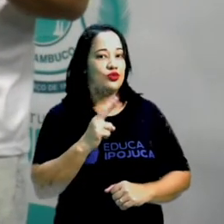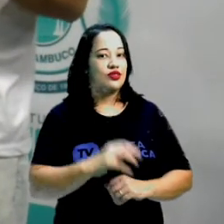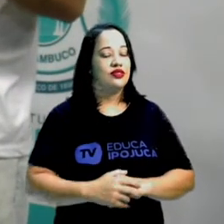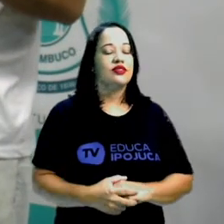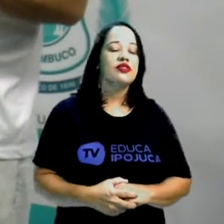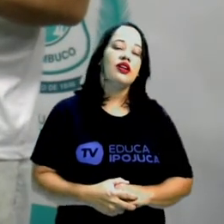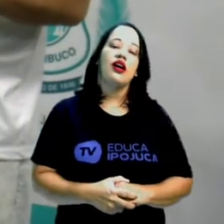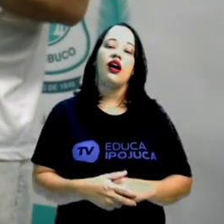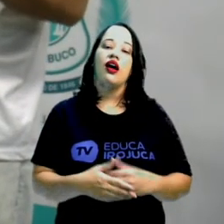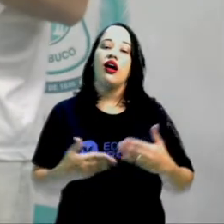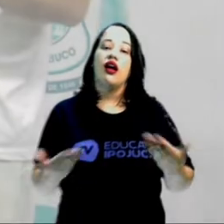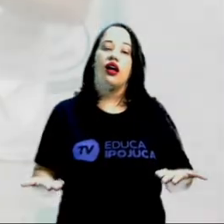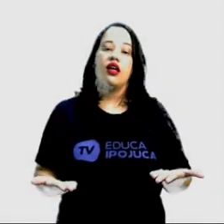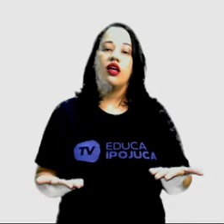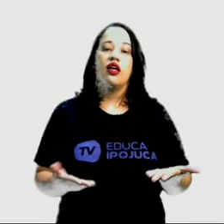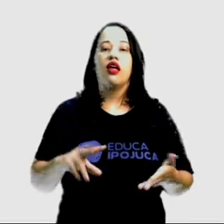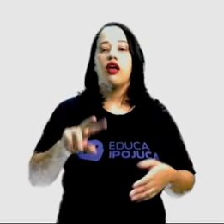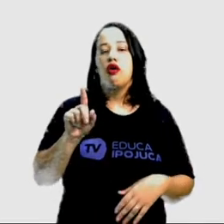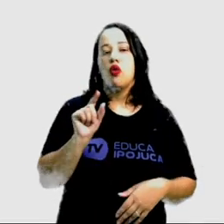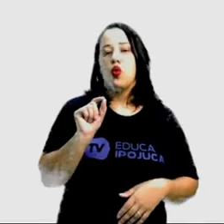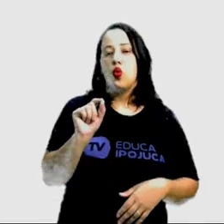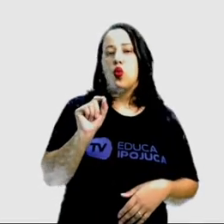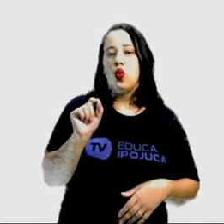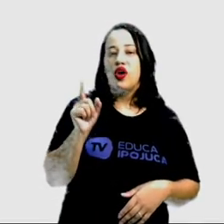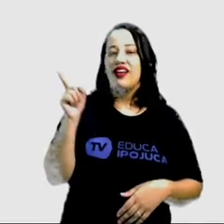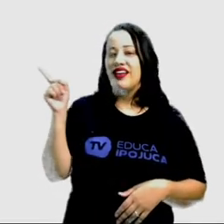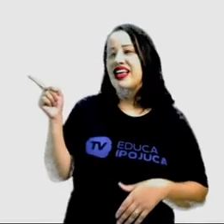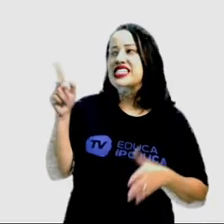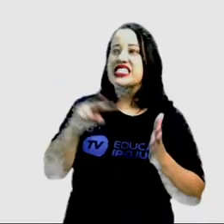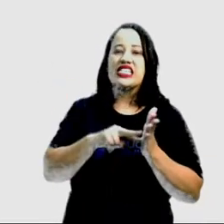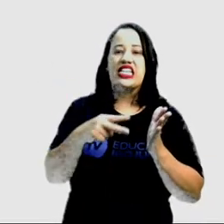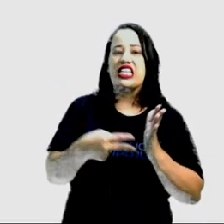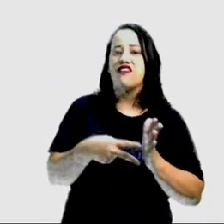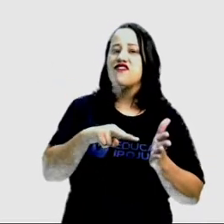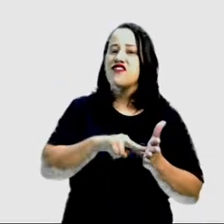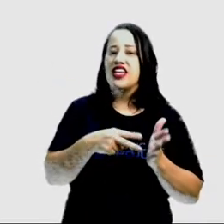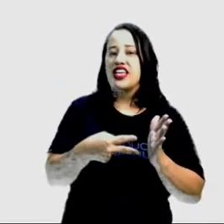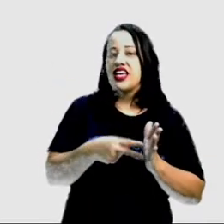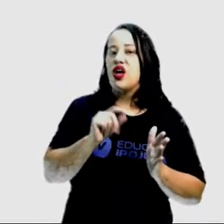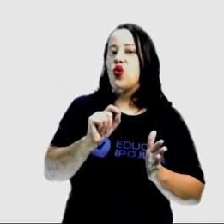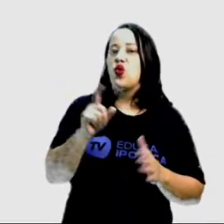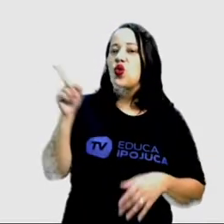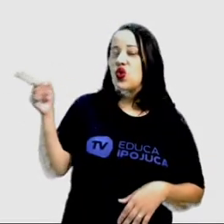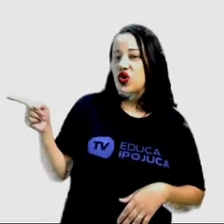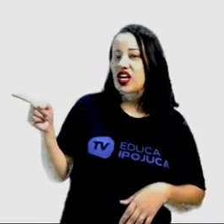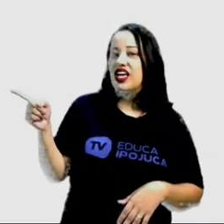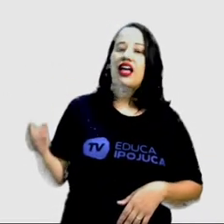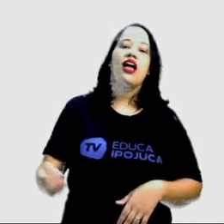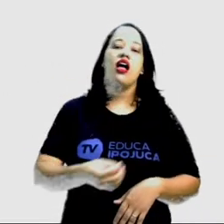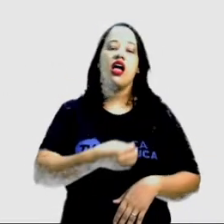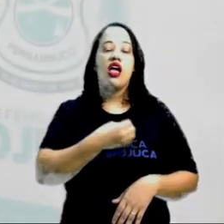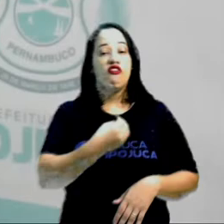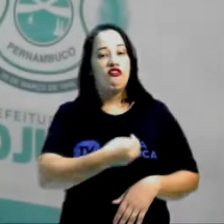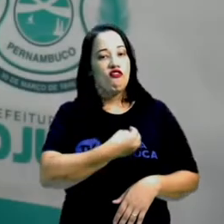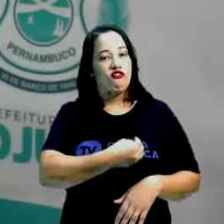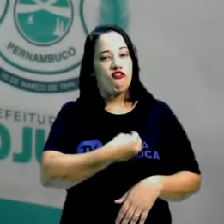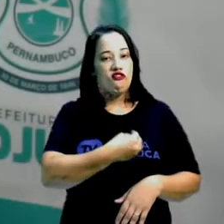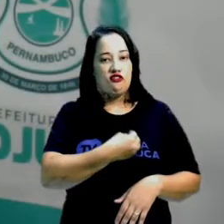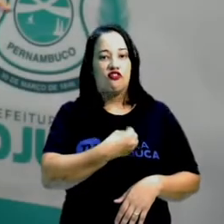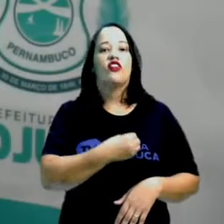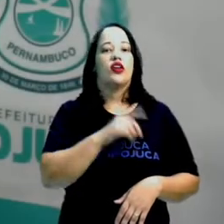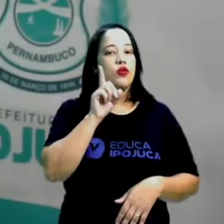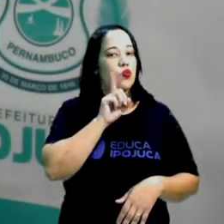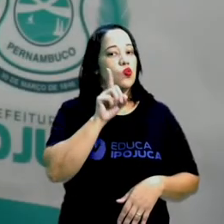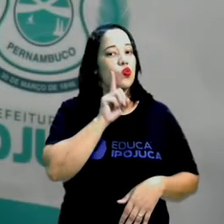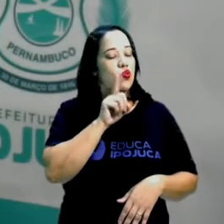o que era o american way of life nós falamos aqui né sobre o estilo de vida americano é